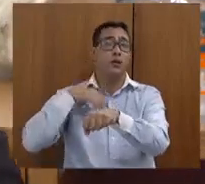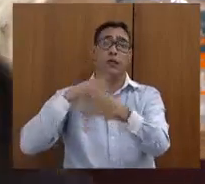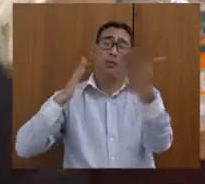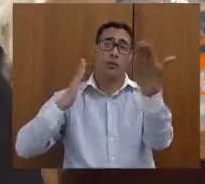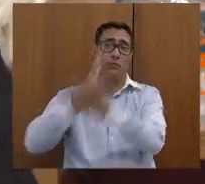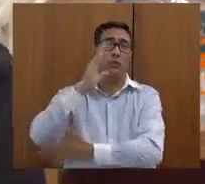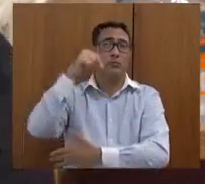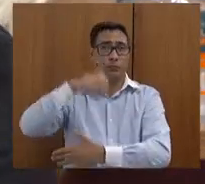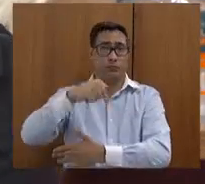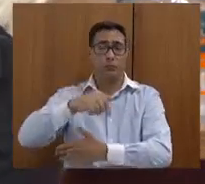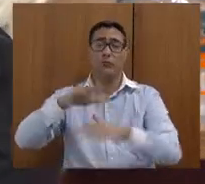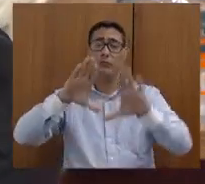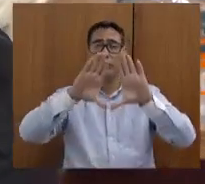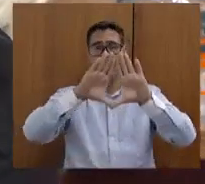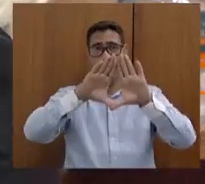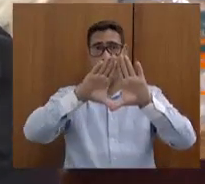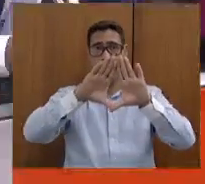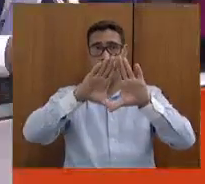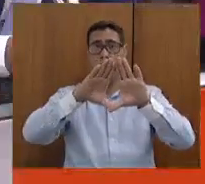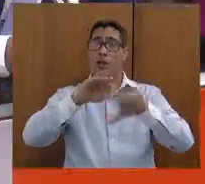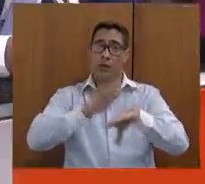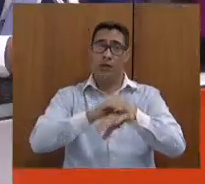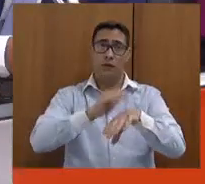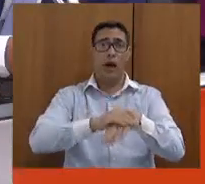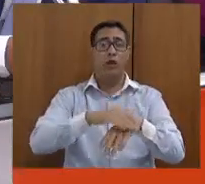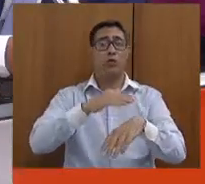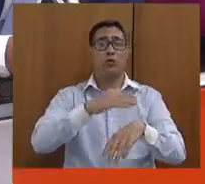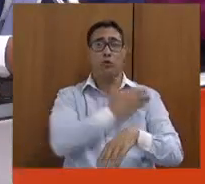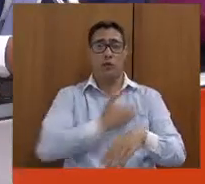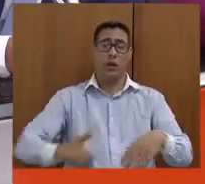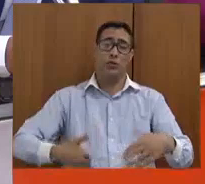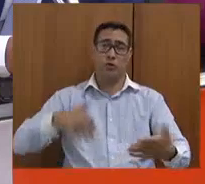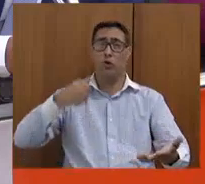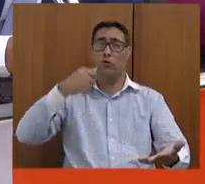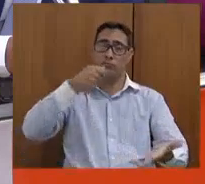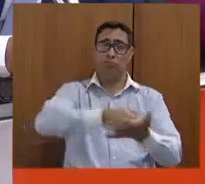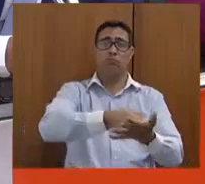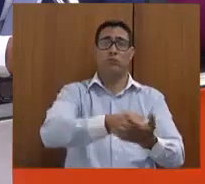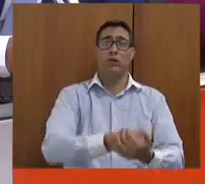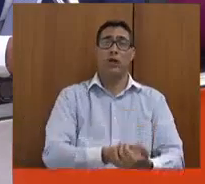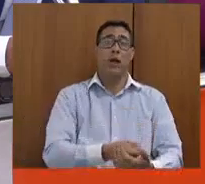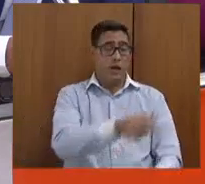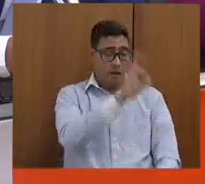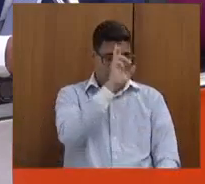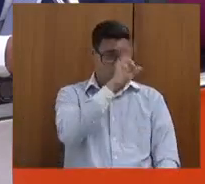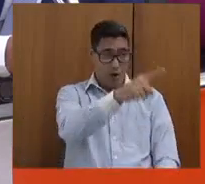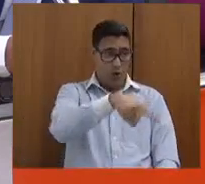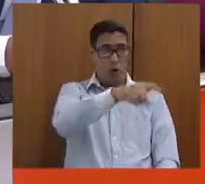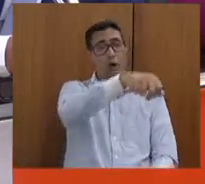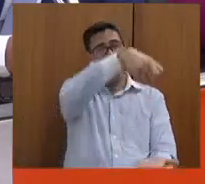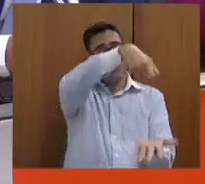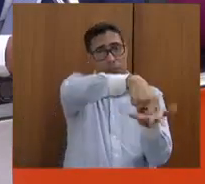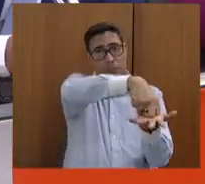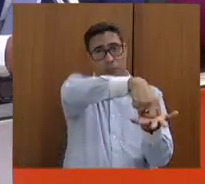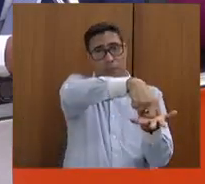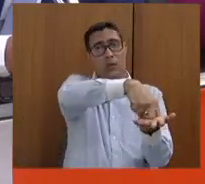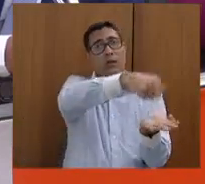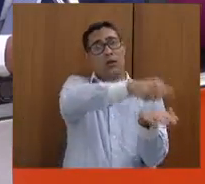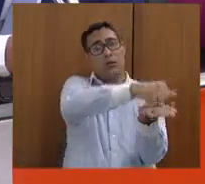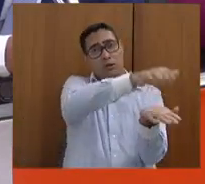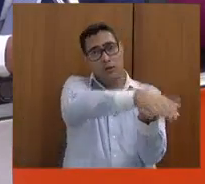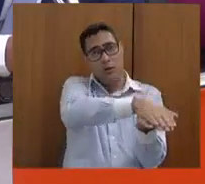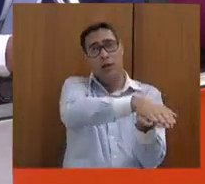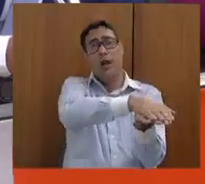e foi homologado por um governador esses diretores estão sendo penalizados e foram inclusive agora recentemente